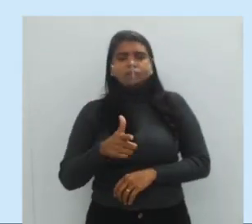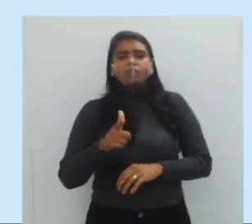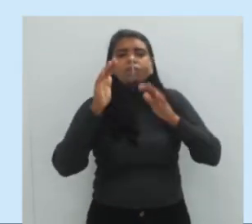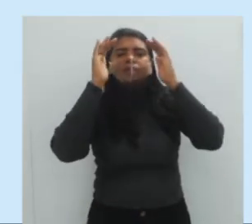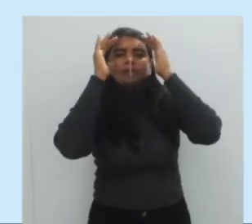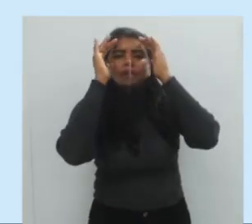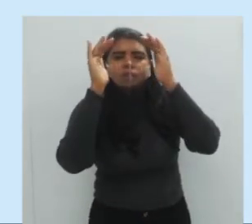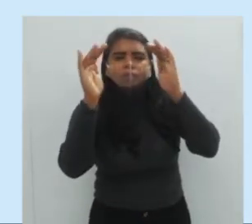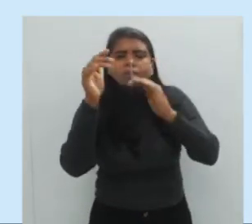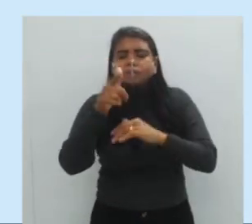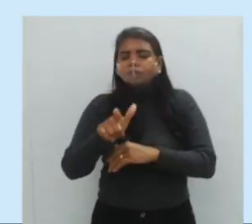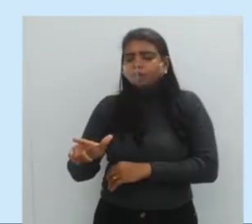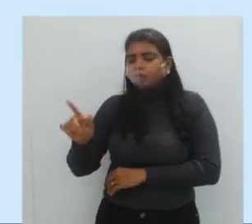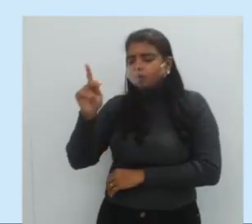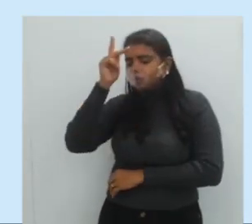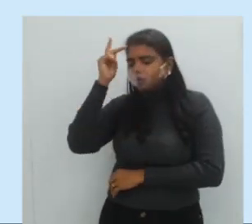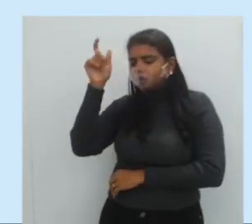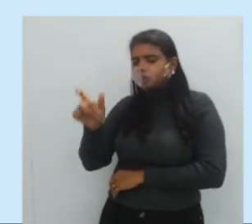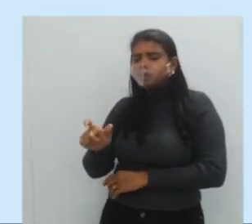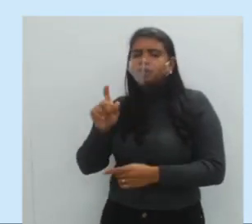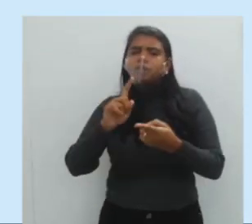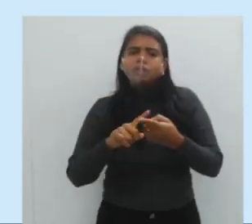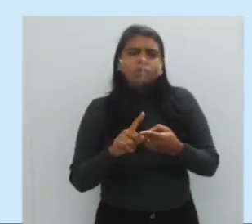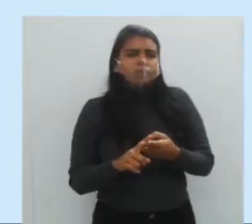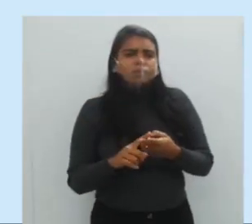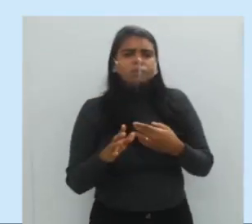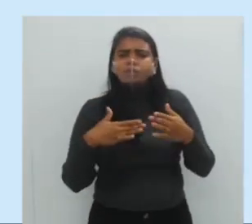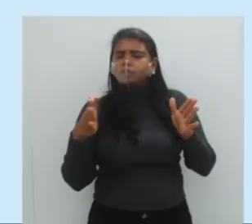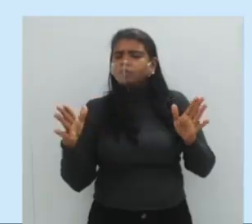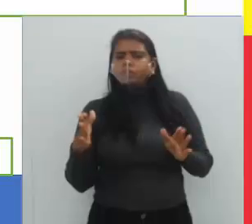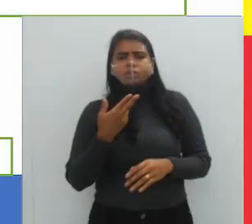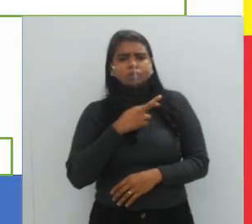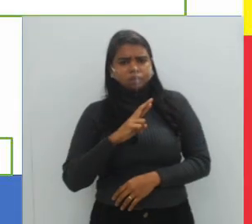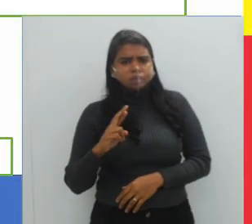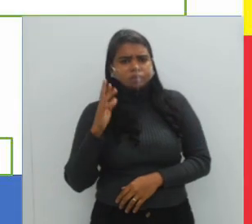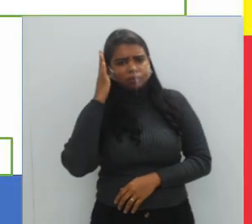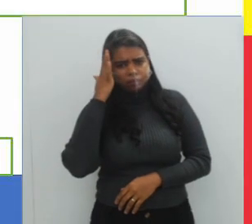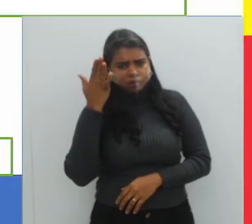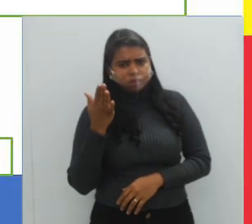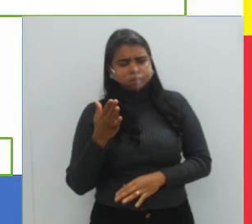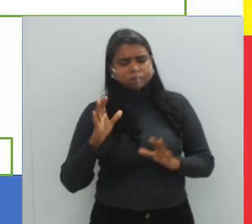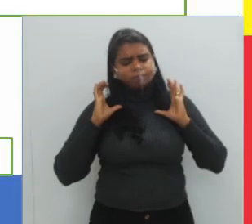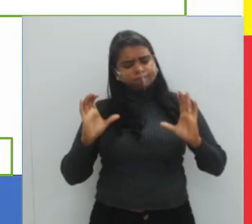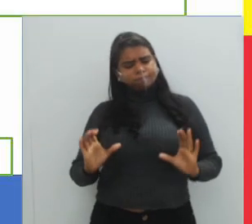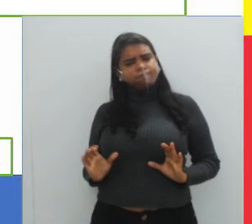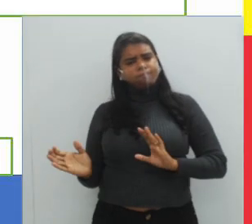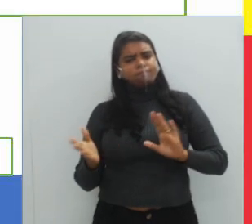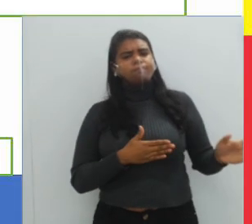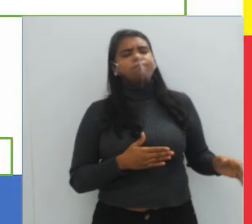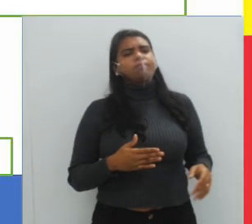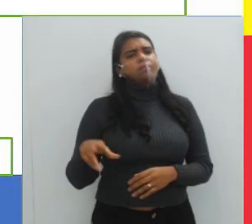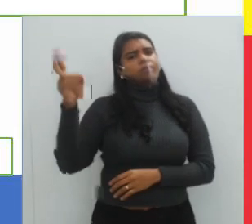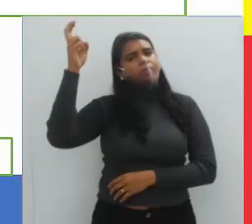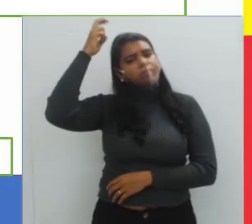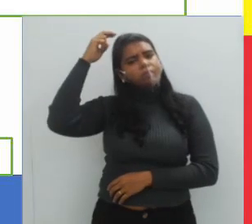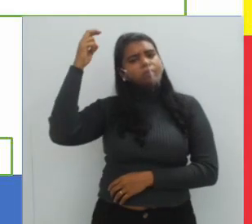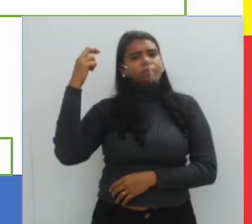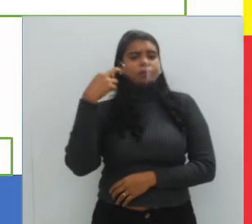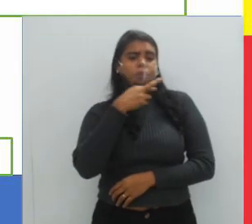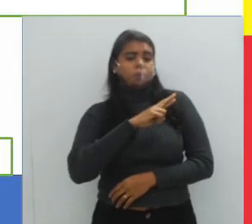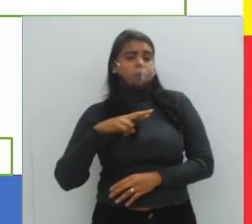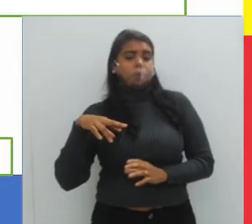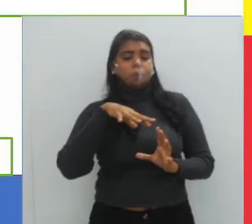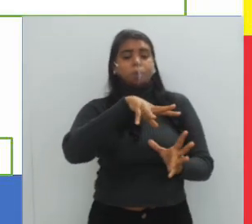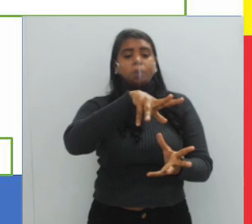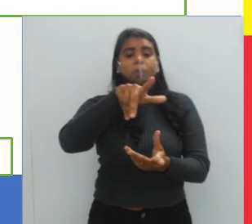o sagrado, o respeito ao outro. Vamos continuar. Nós temos aqui o seguinte: culturas religiosas do